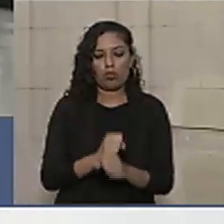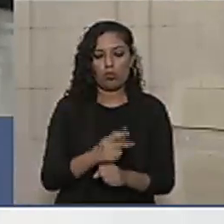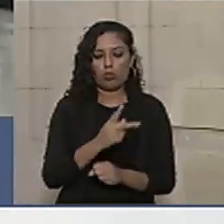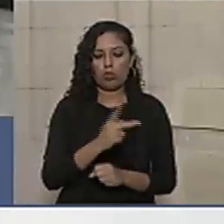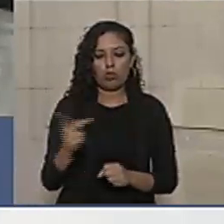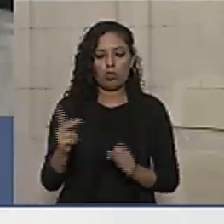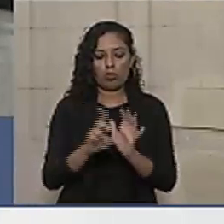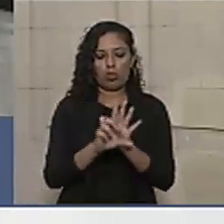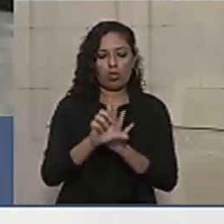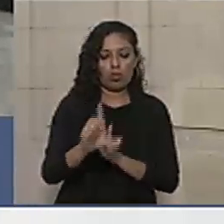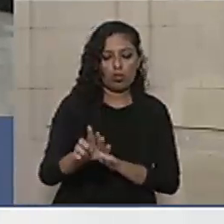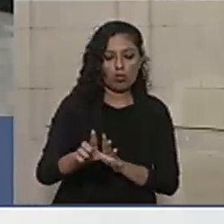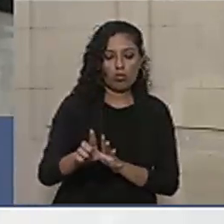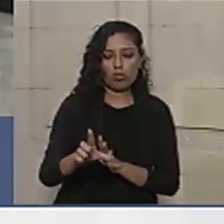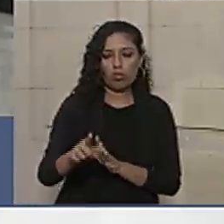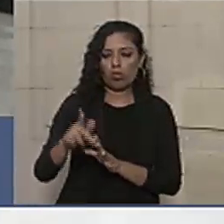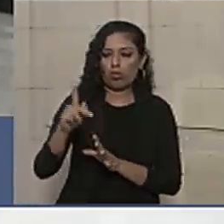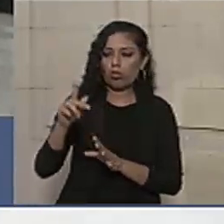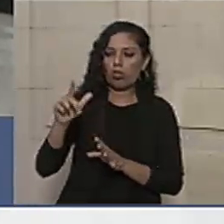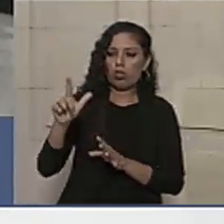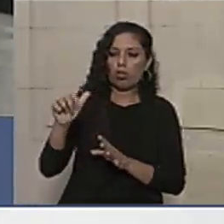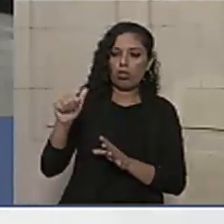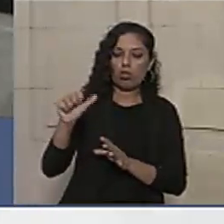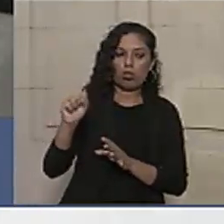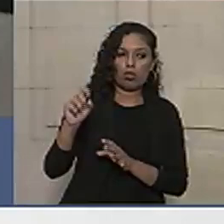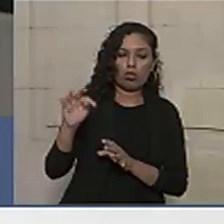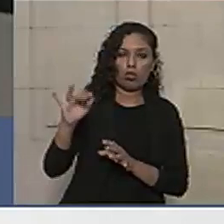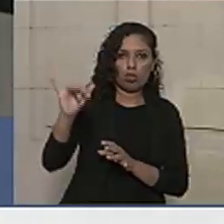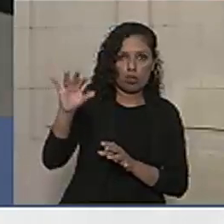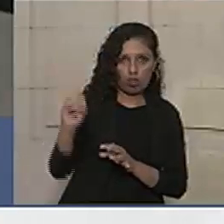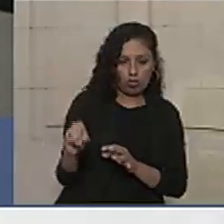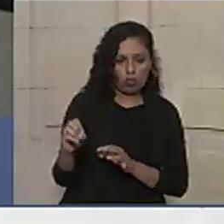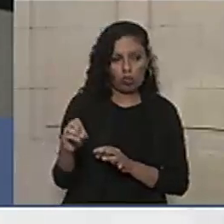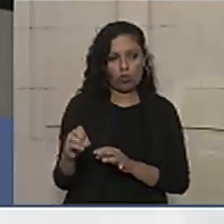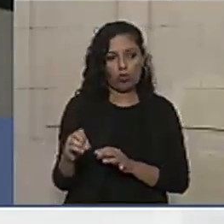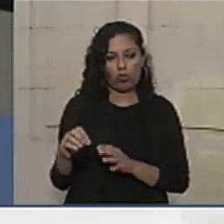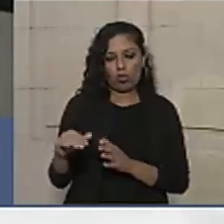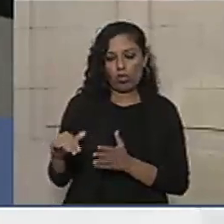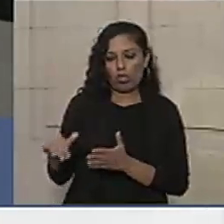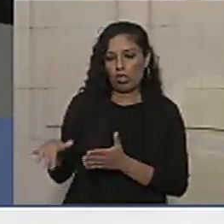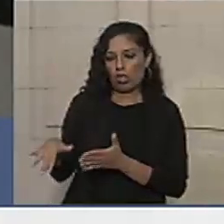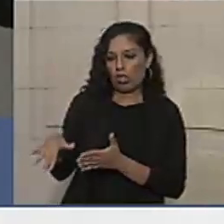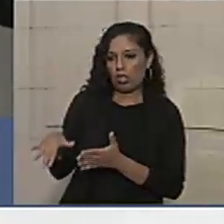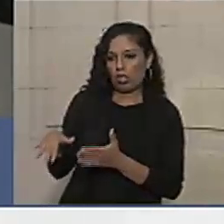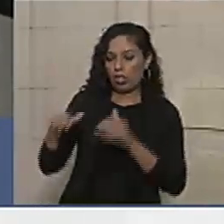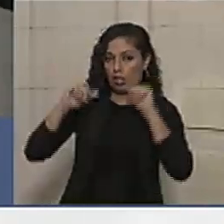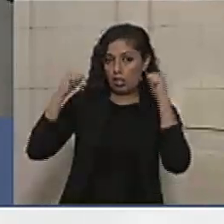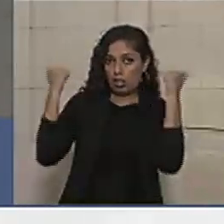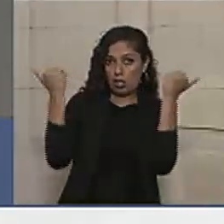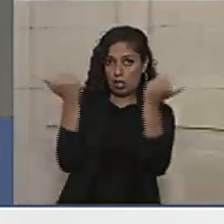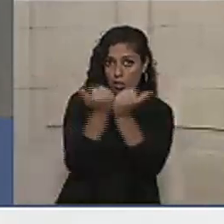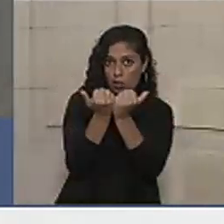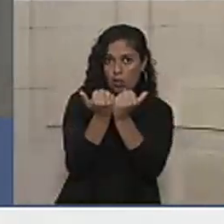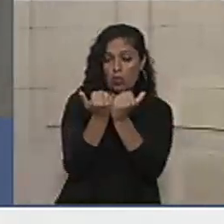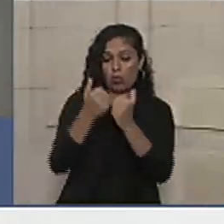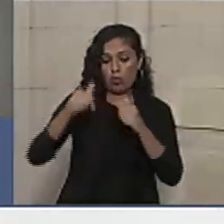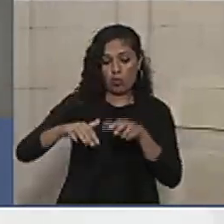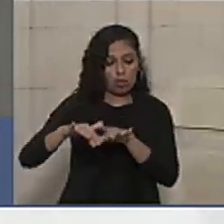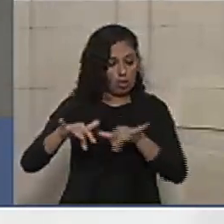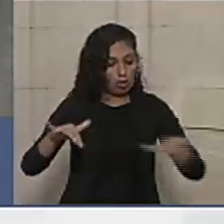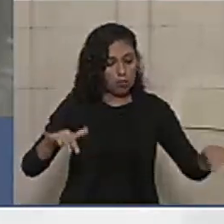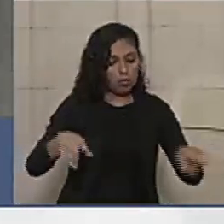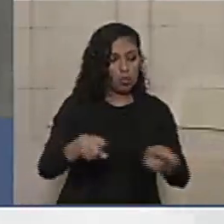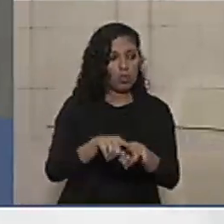das sacolas plásticas. Eu fui advertido pela assessoria da mesa e da CCJ que